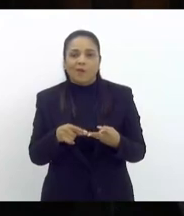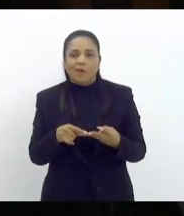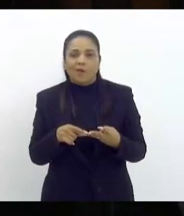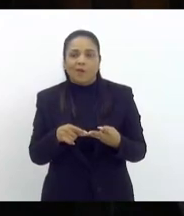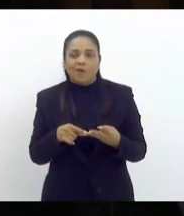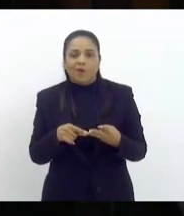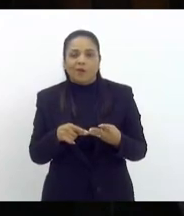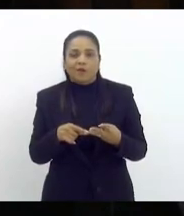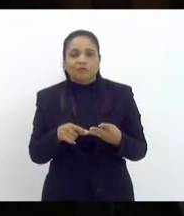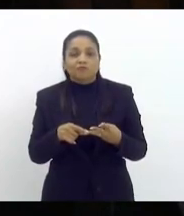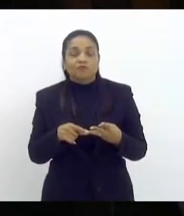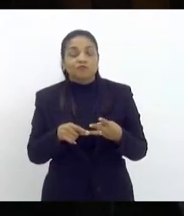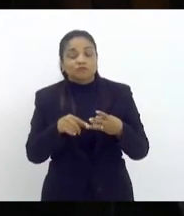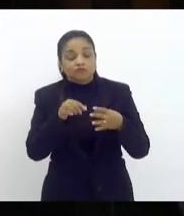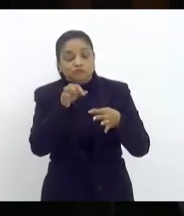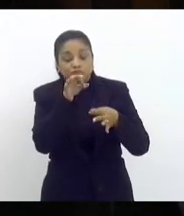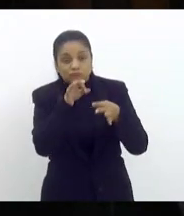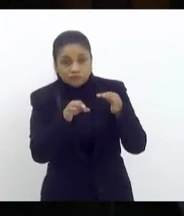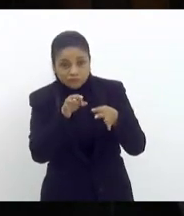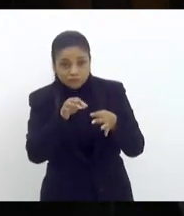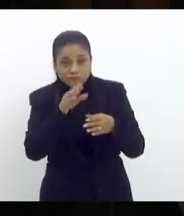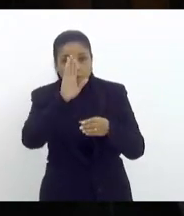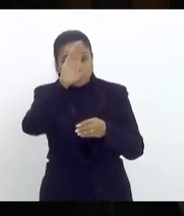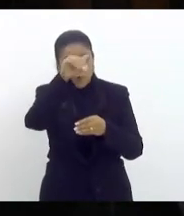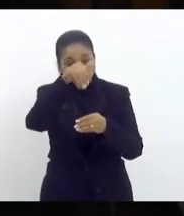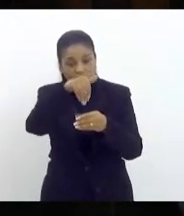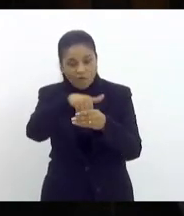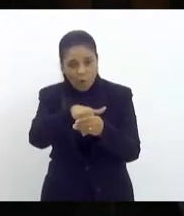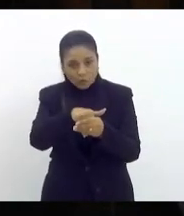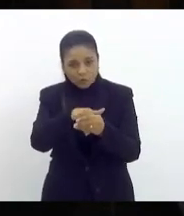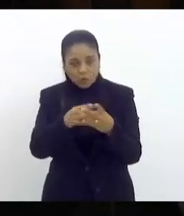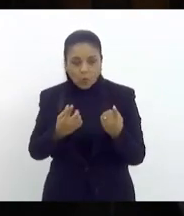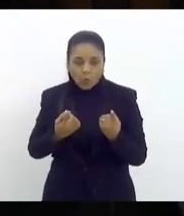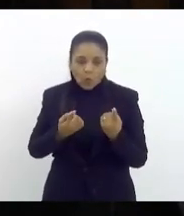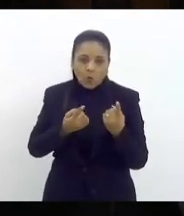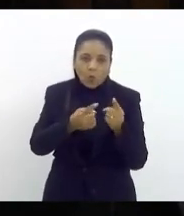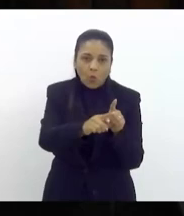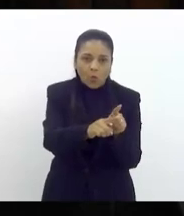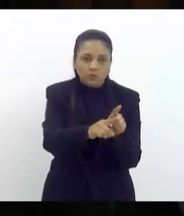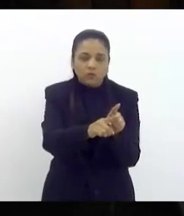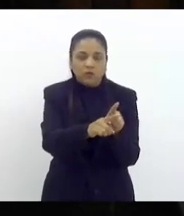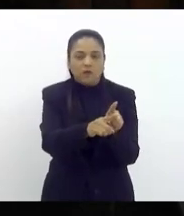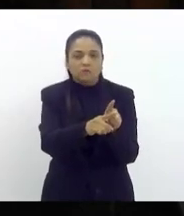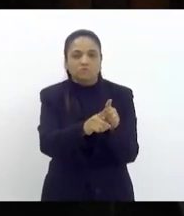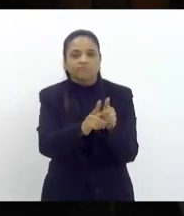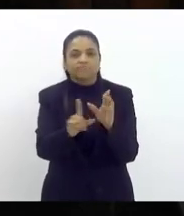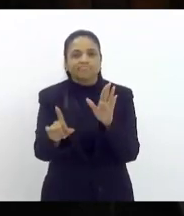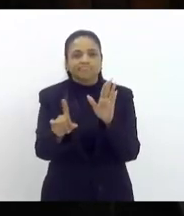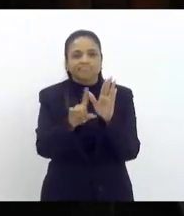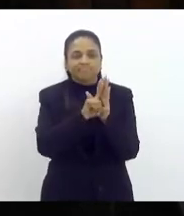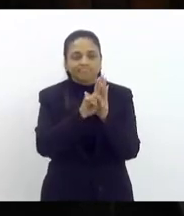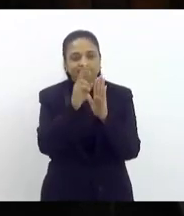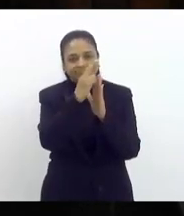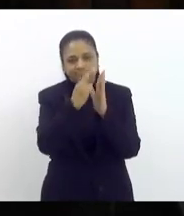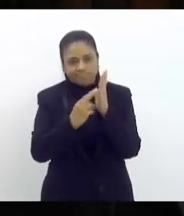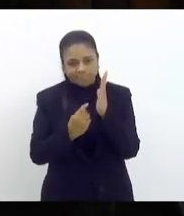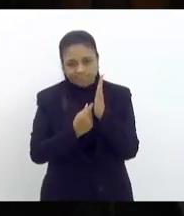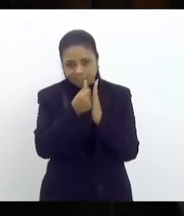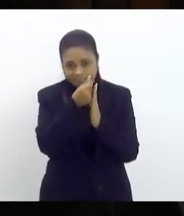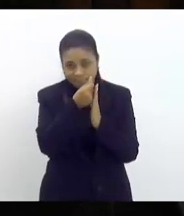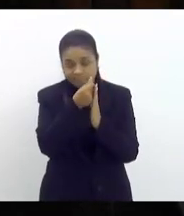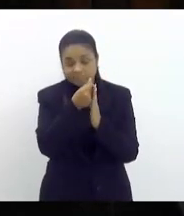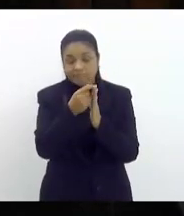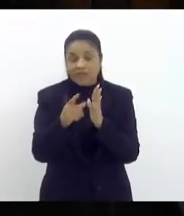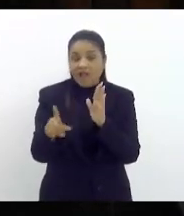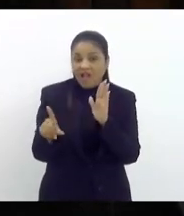para justificar o meu voto contrário a essa lei de diretrizes orçamentárias a lei de diretrizes